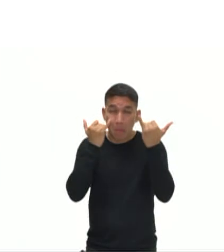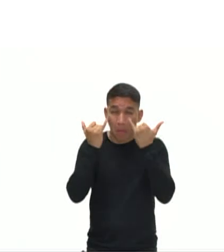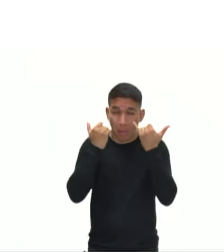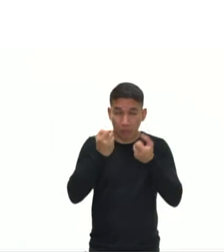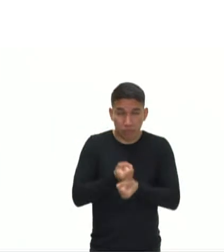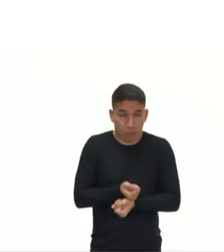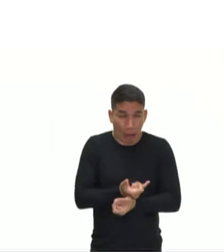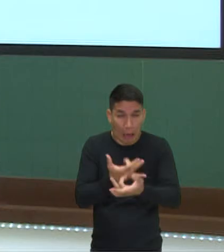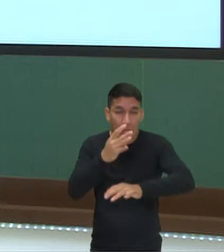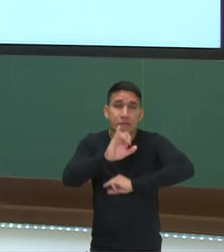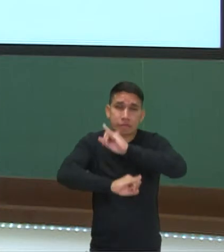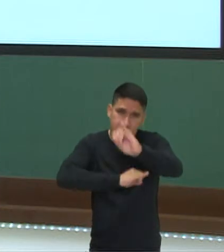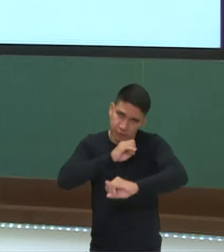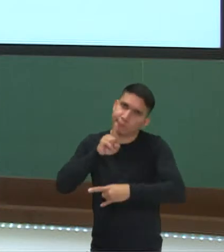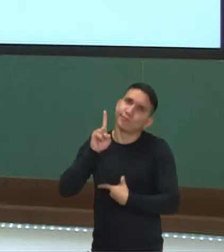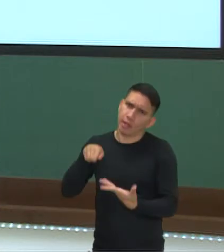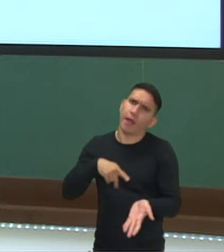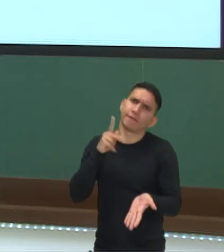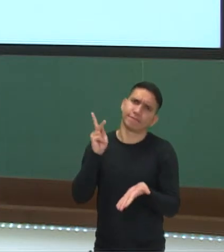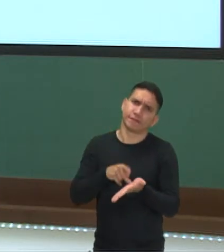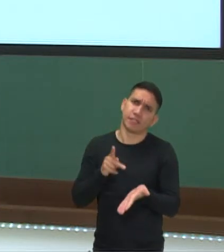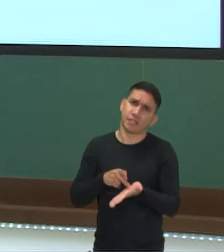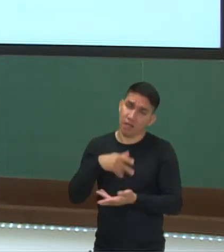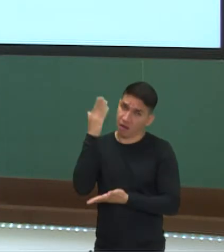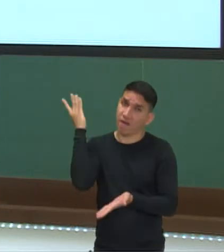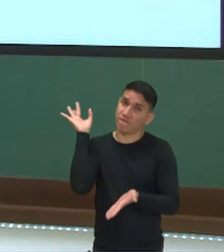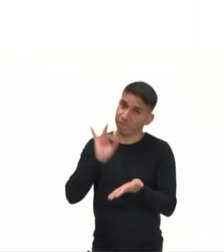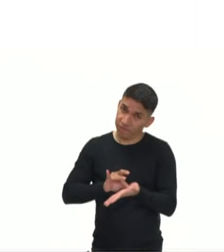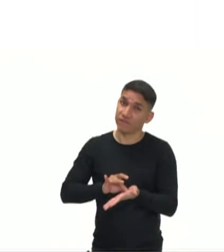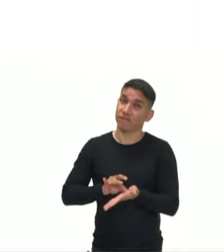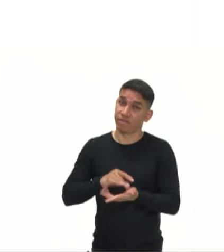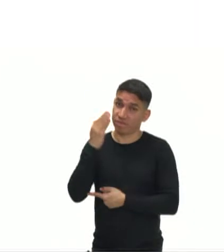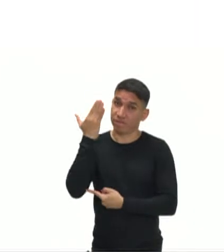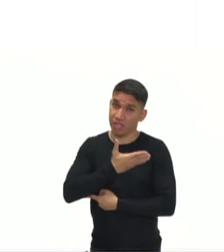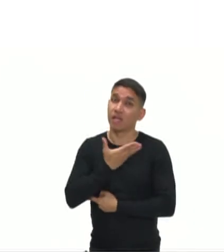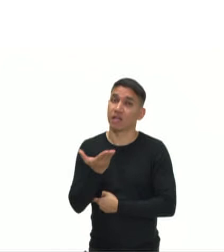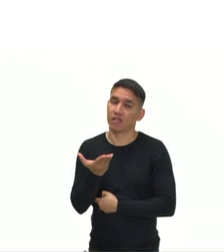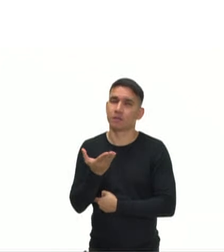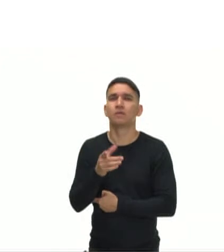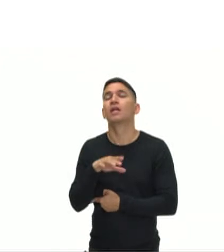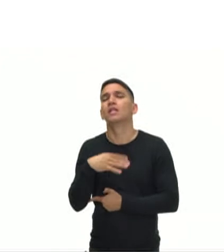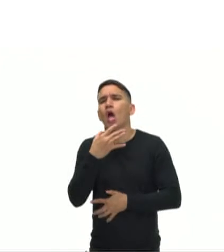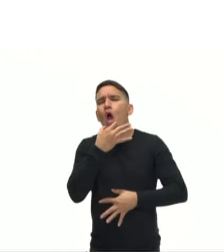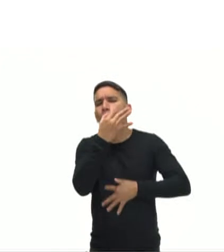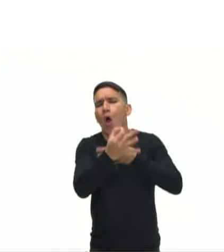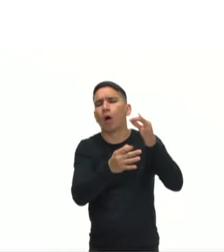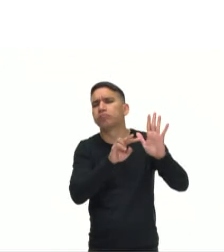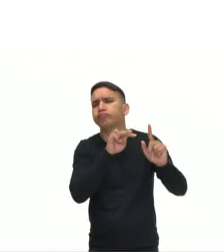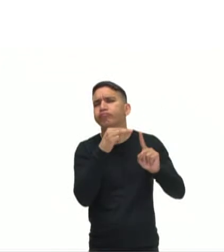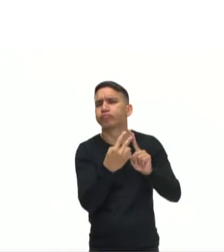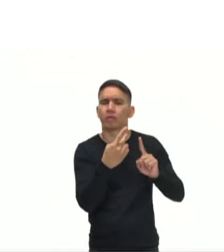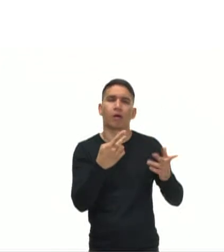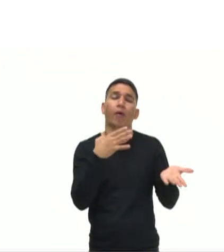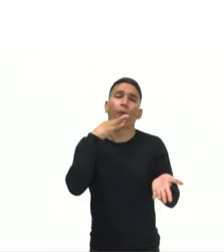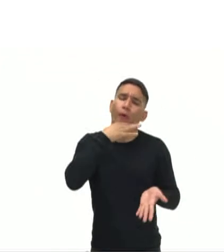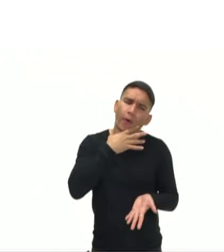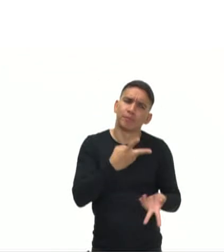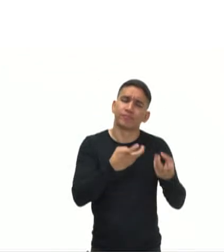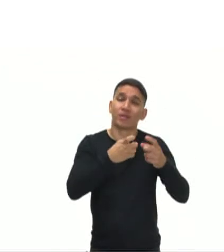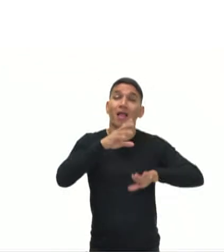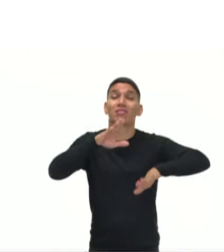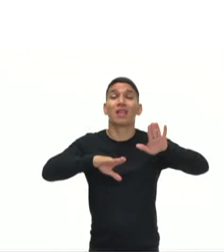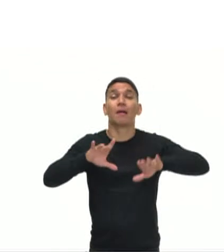sempre são verdadeiras. Isso é comprovado, é um fato. Opinião, é evidente que essa questão está relacionada ao nível